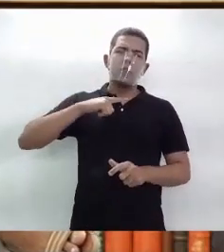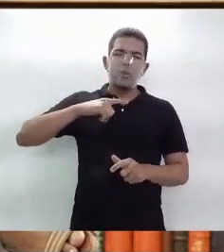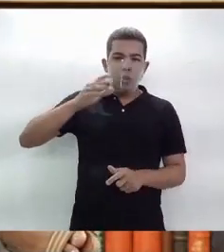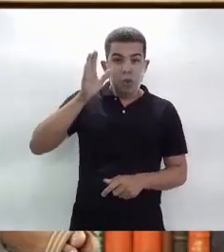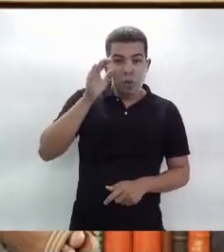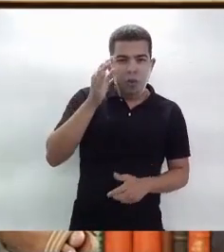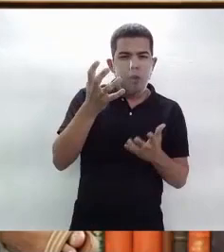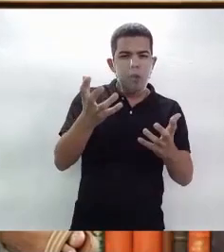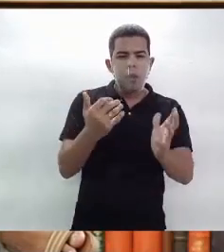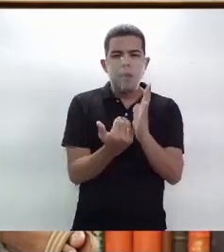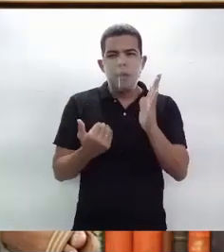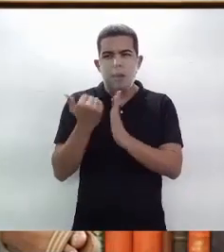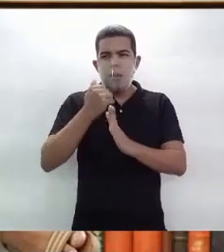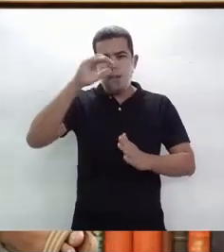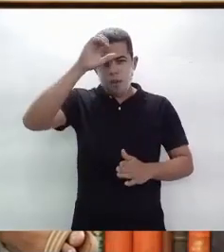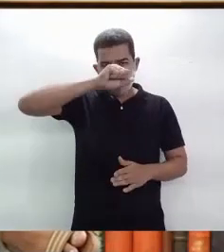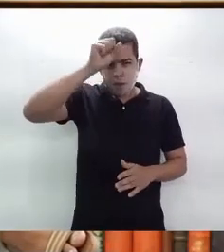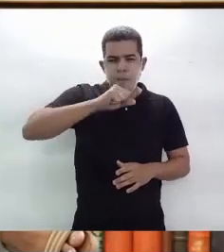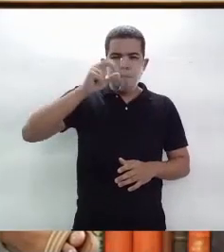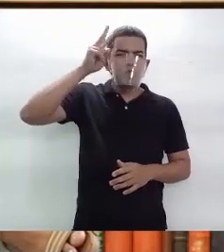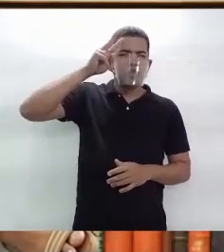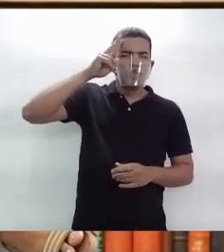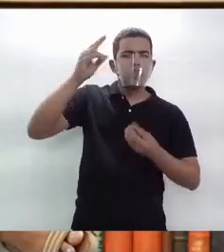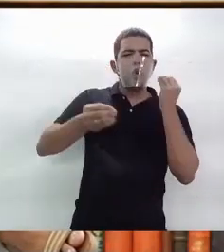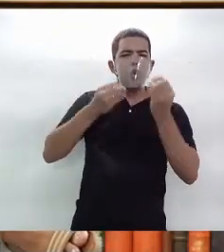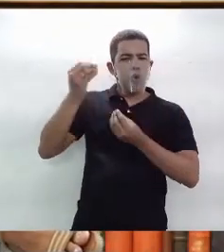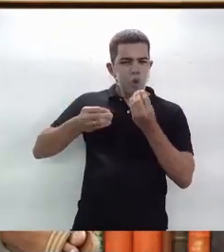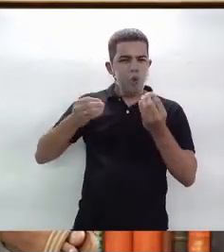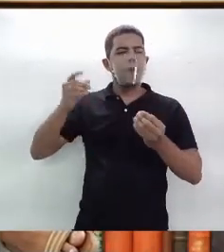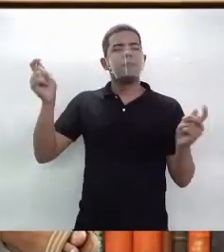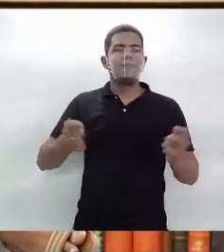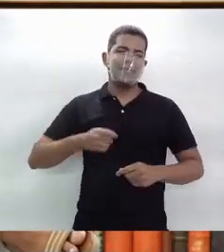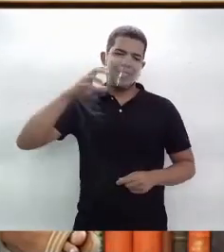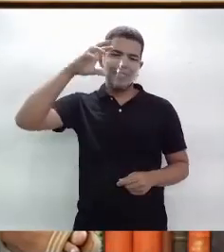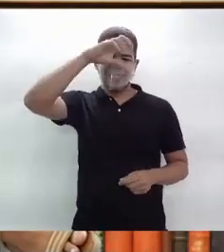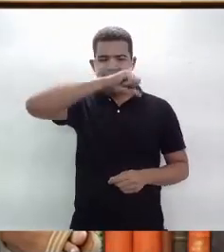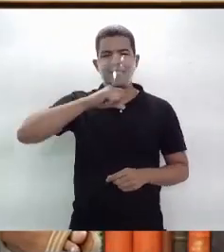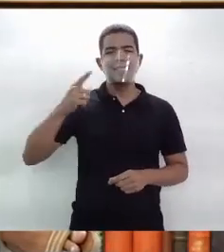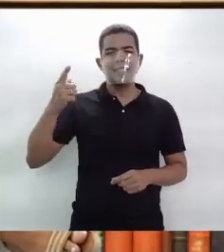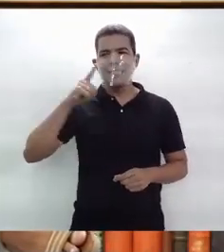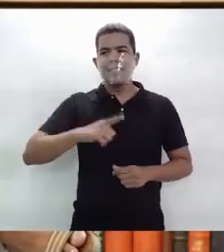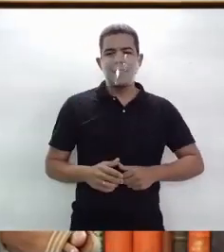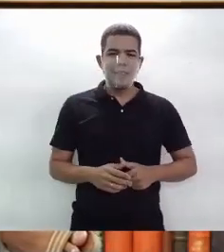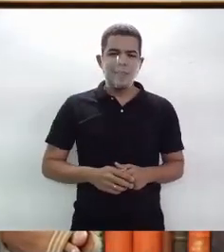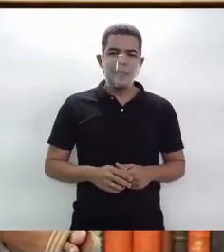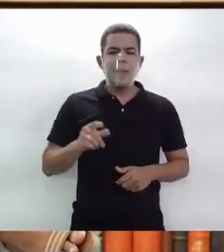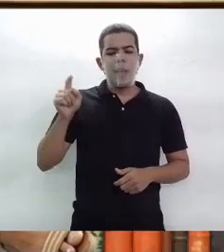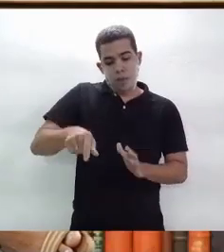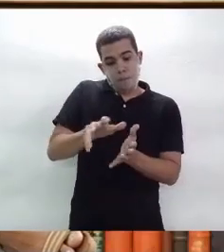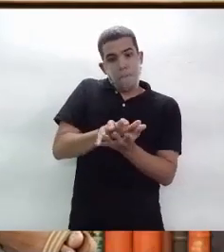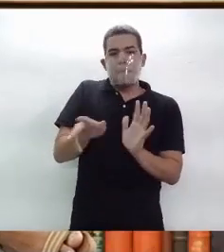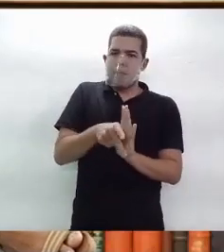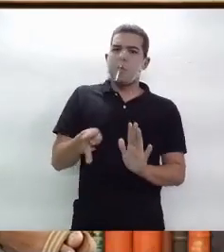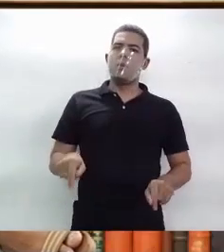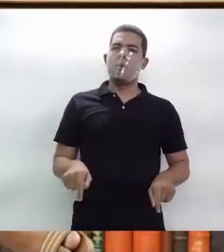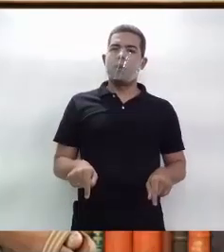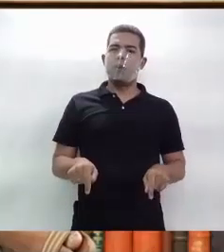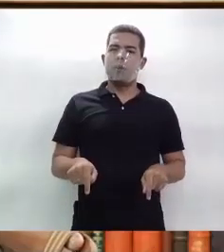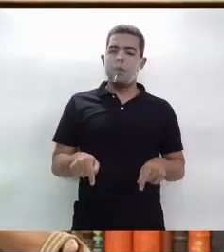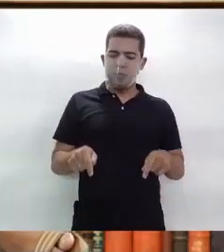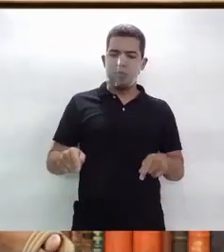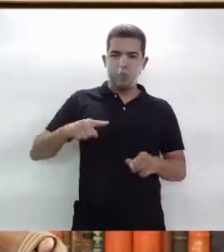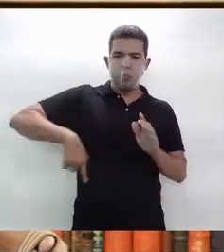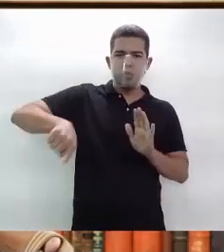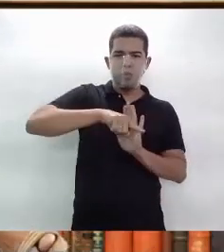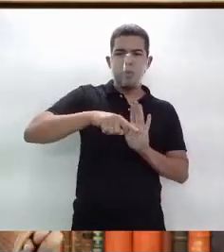curiosidade mais em ler, parte teórica, histórica, maracatu, vocês vão encontrar muita coisa, mas é de Pernambuco. E É